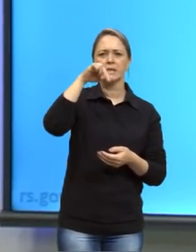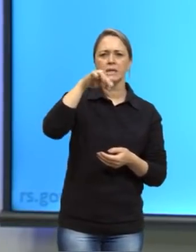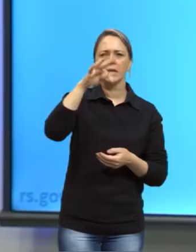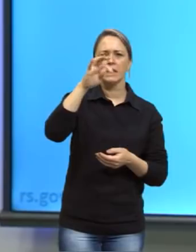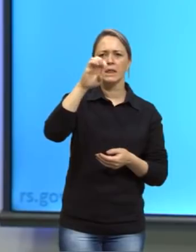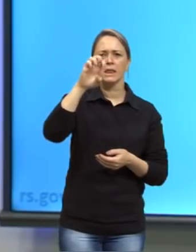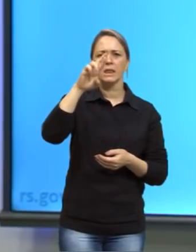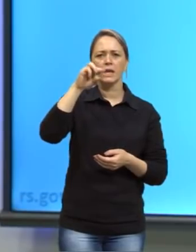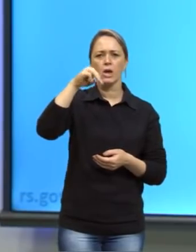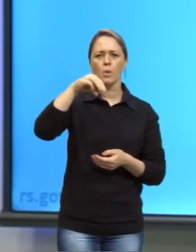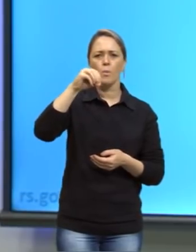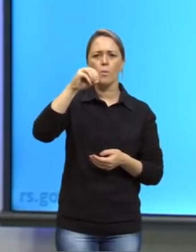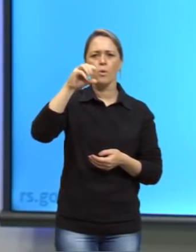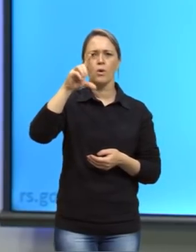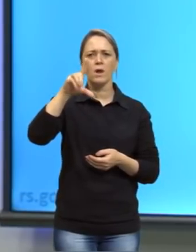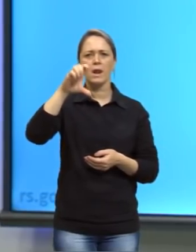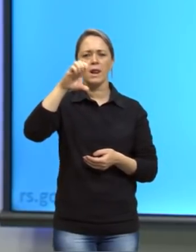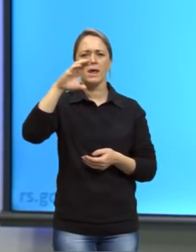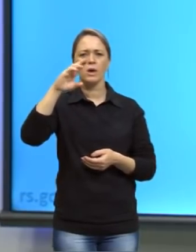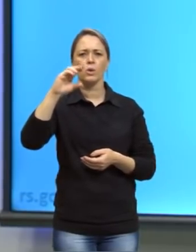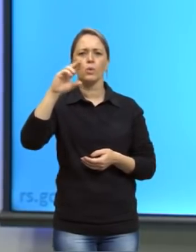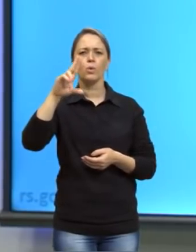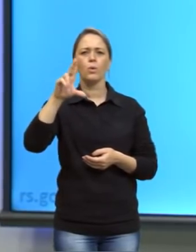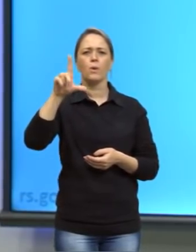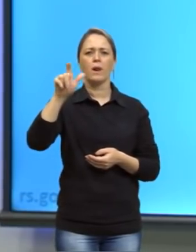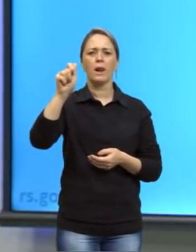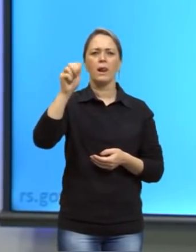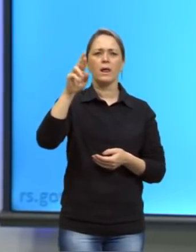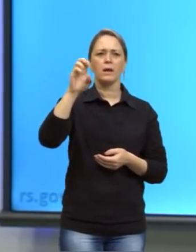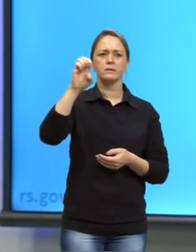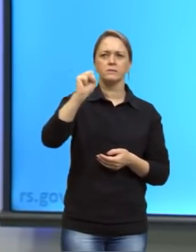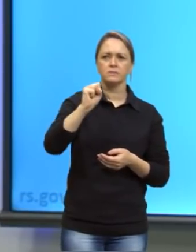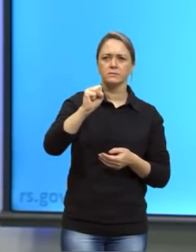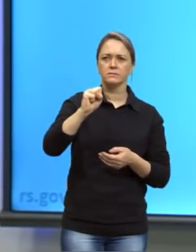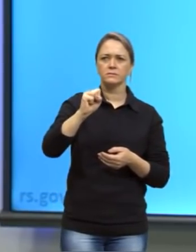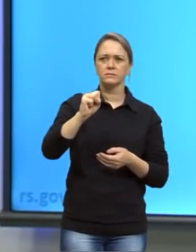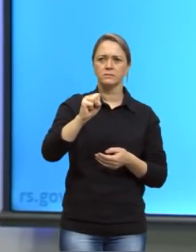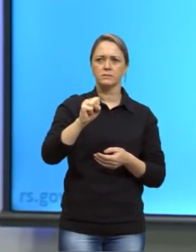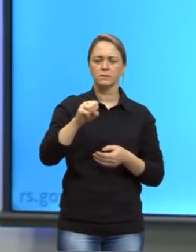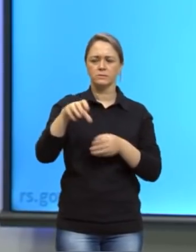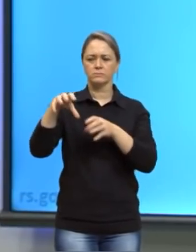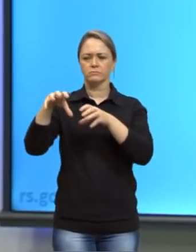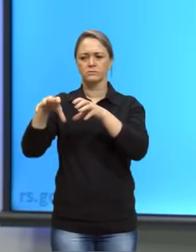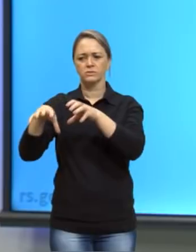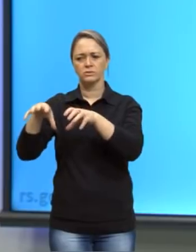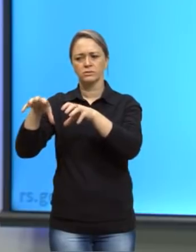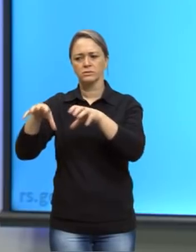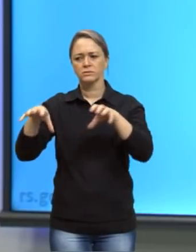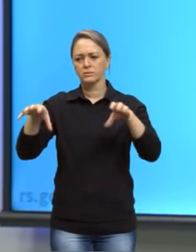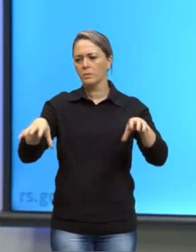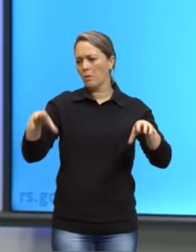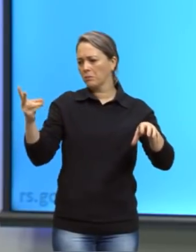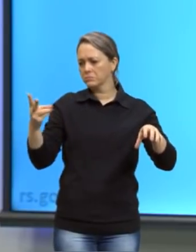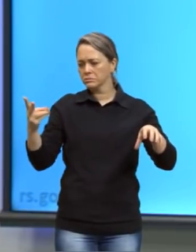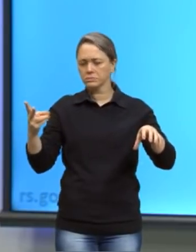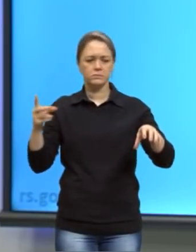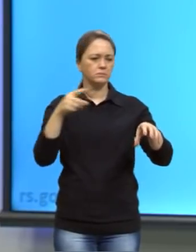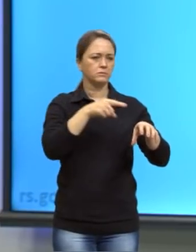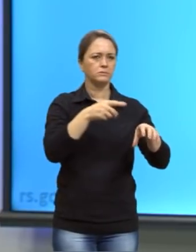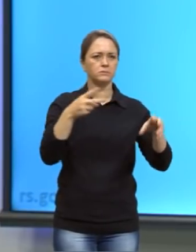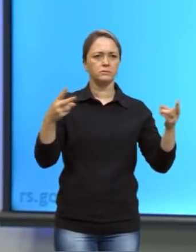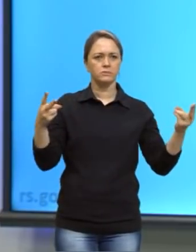e nós temos algumas aqui ó dipolo-dipolo e um de polo um